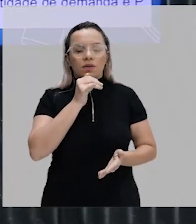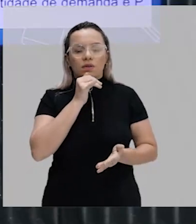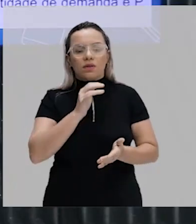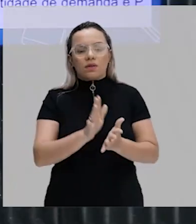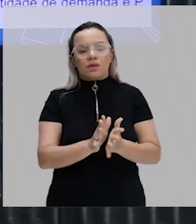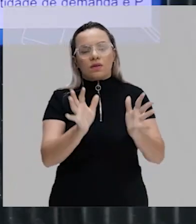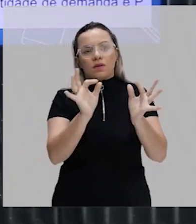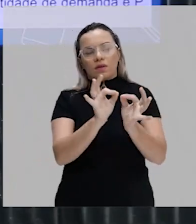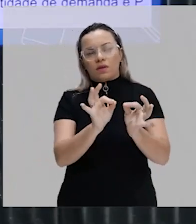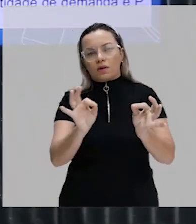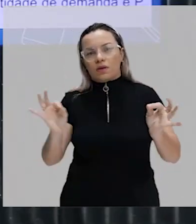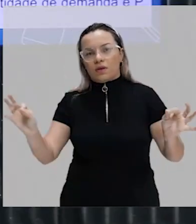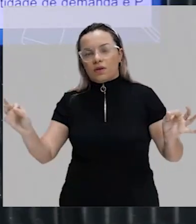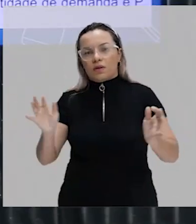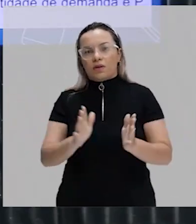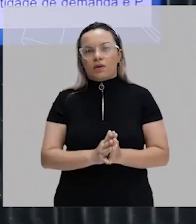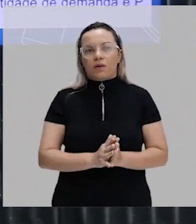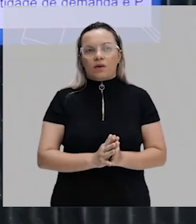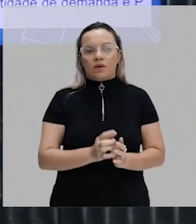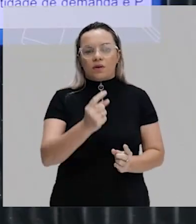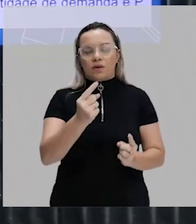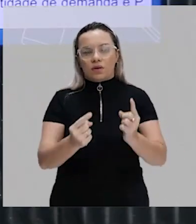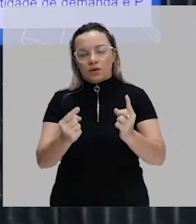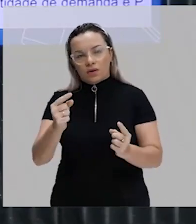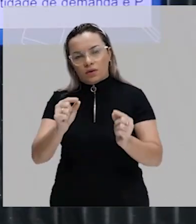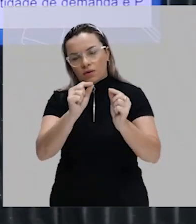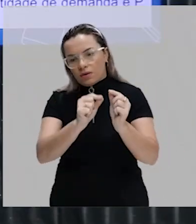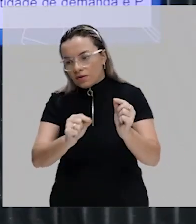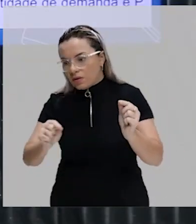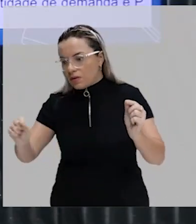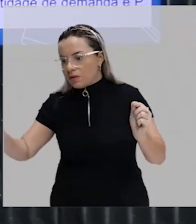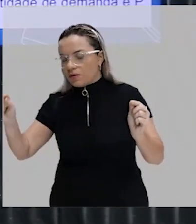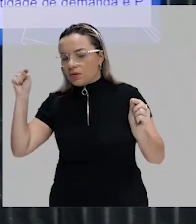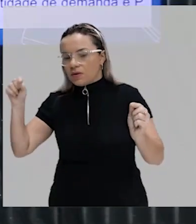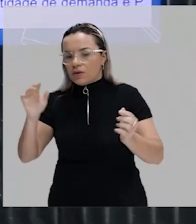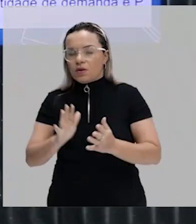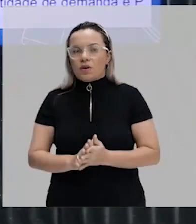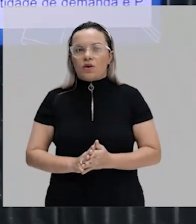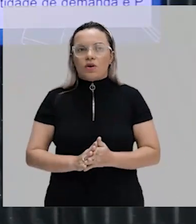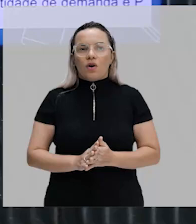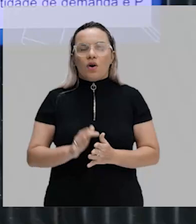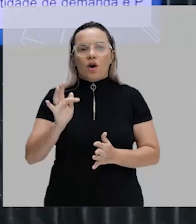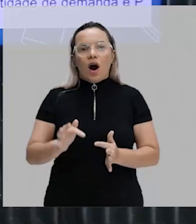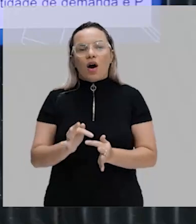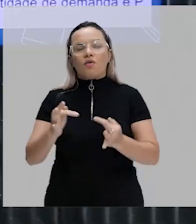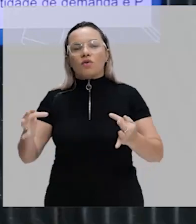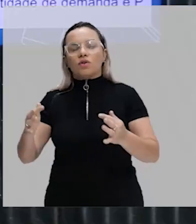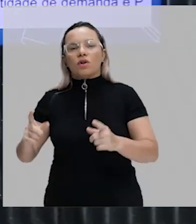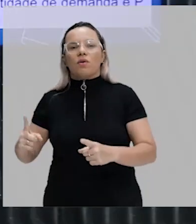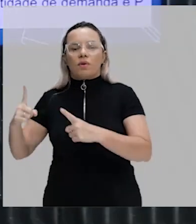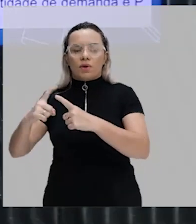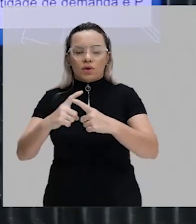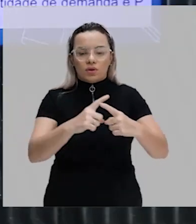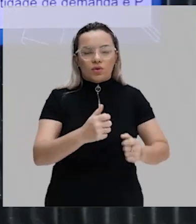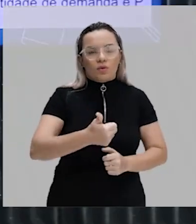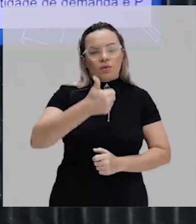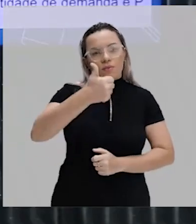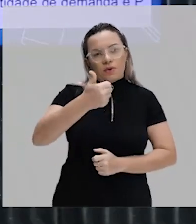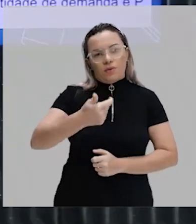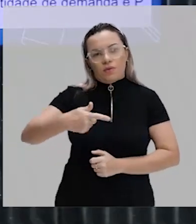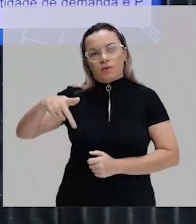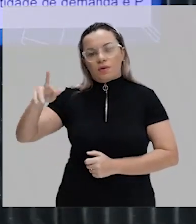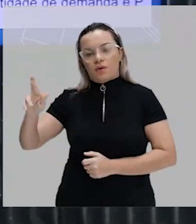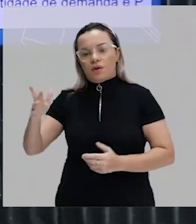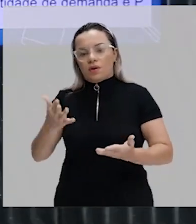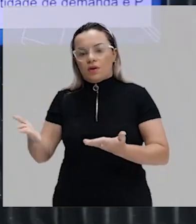né, representação gráfica para quem? Função polinomial do primeiro grau ou simplesmente função do primeiro grau, tá? E aqui eu tenho duas